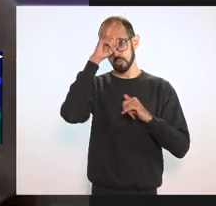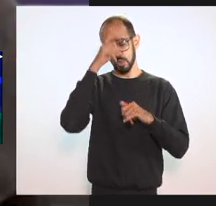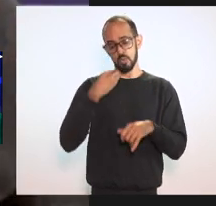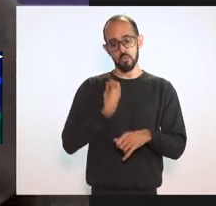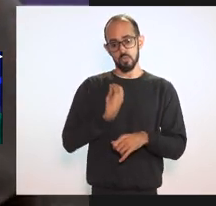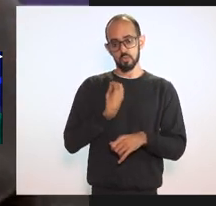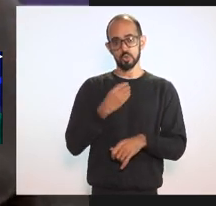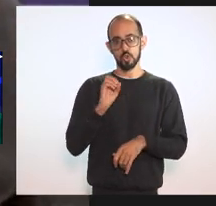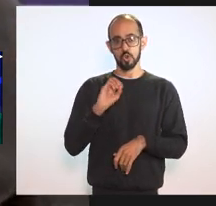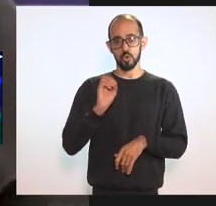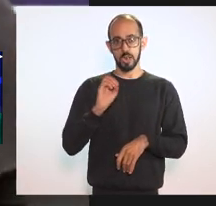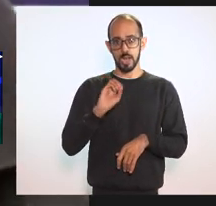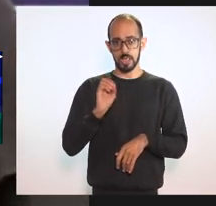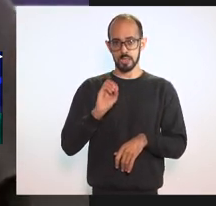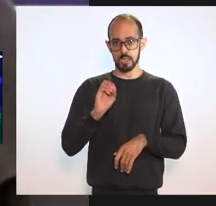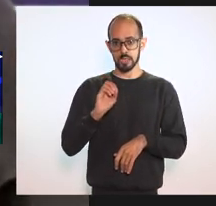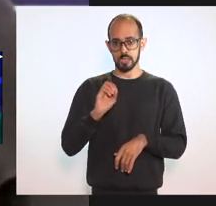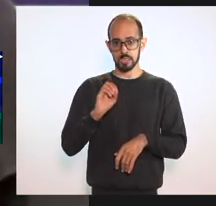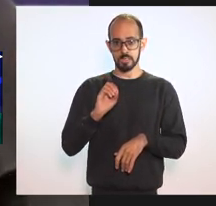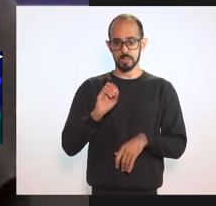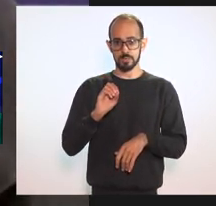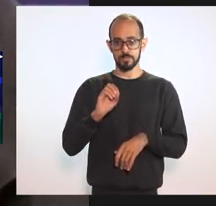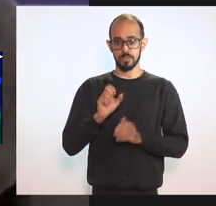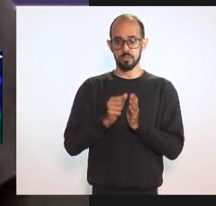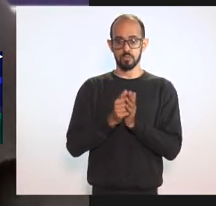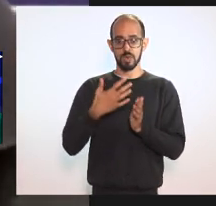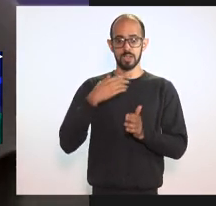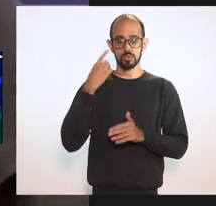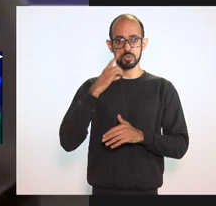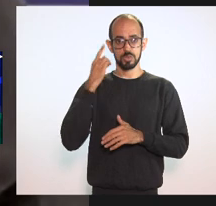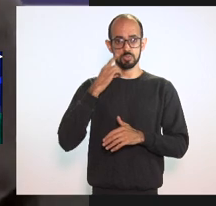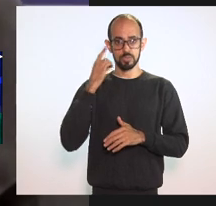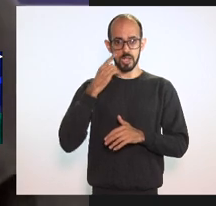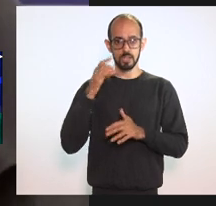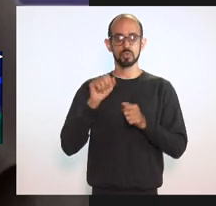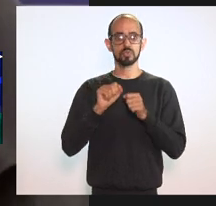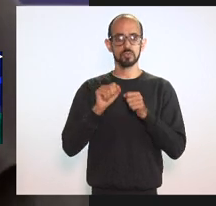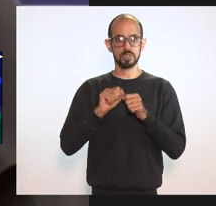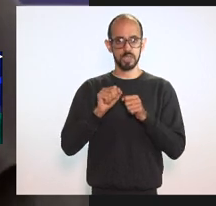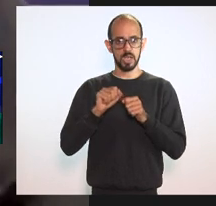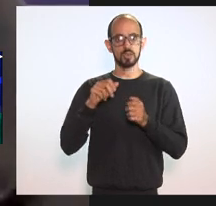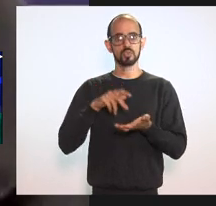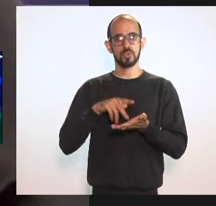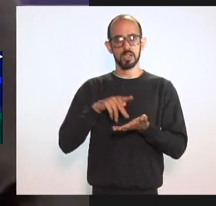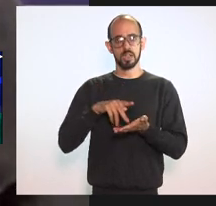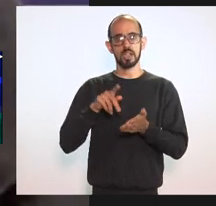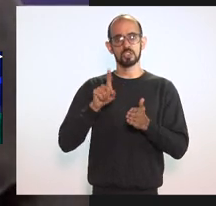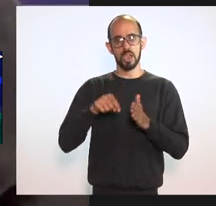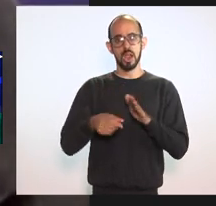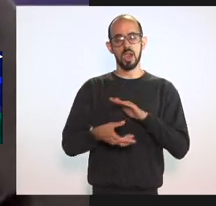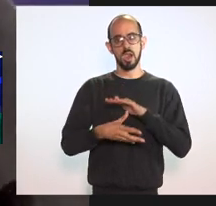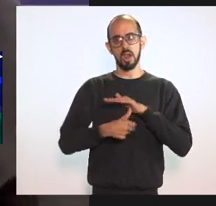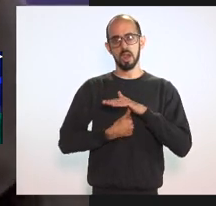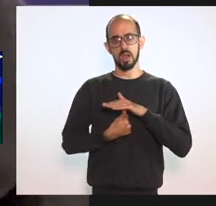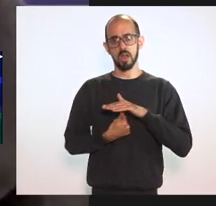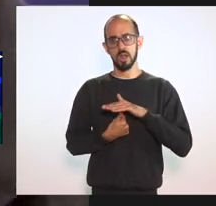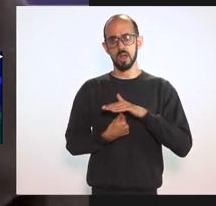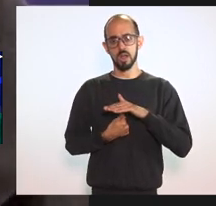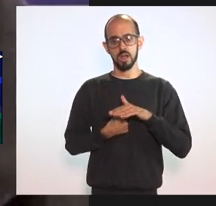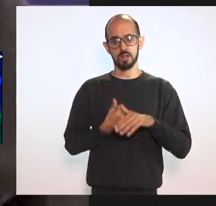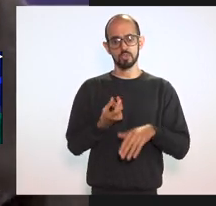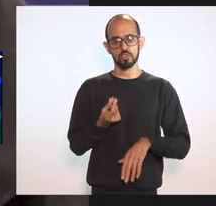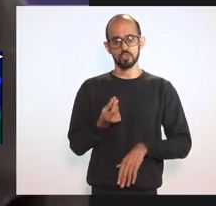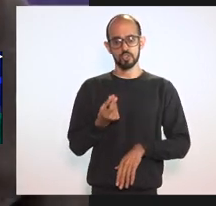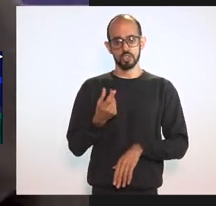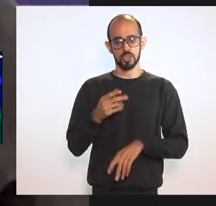nada nós temos vários depoimentos diversos deputados o cidadão fizeram sim é roubado muito dinheiro do povo e